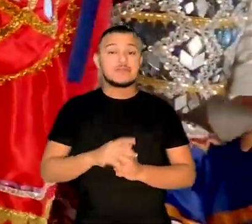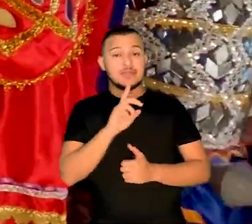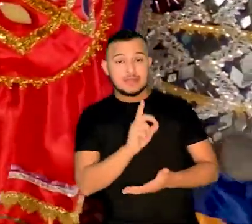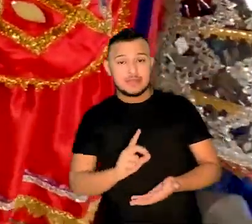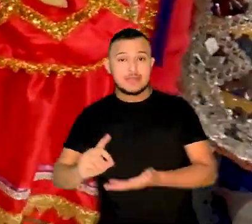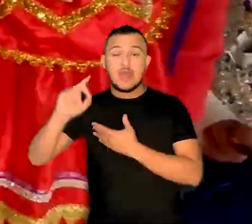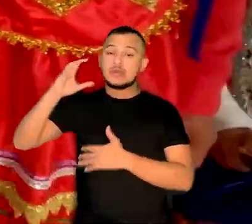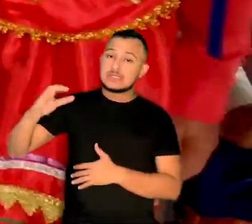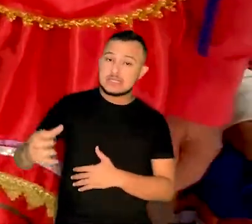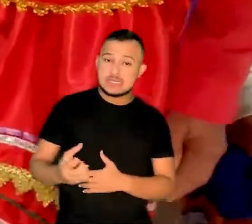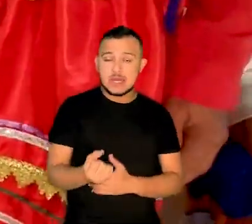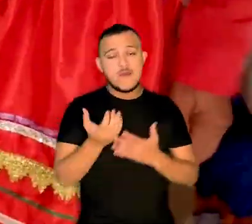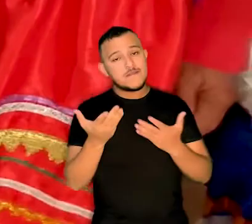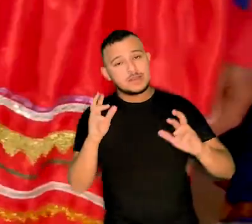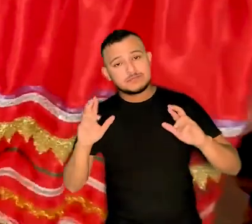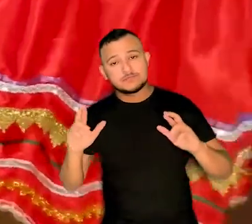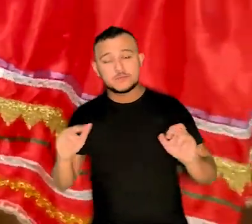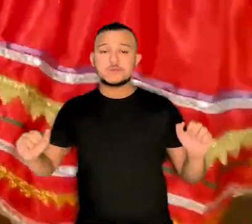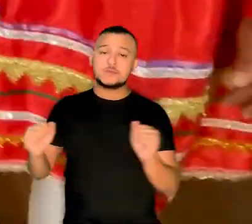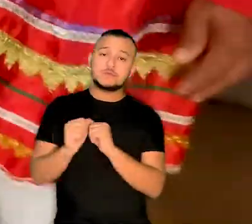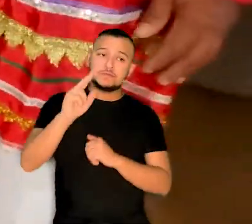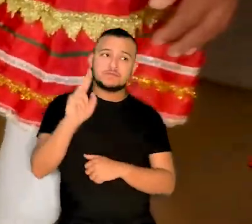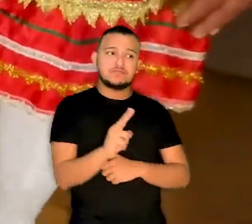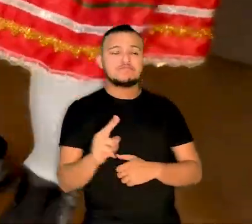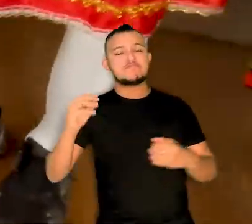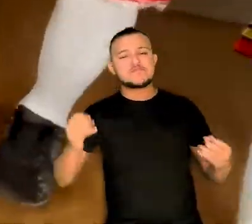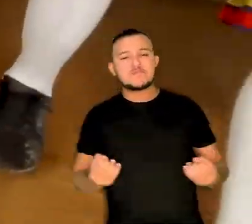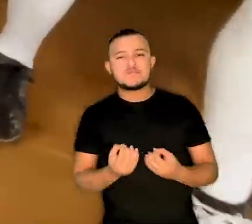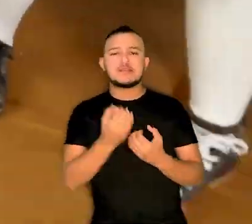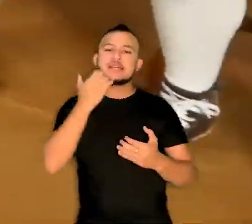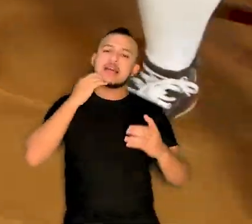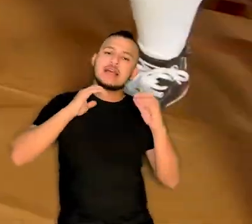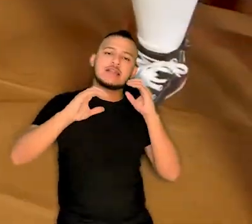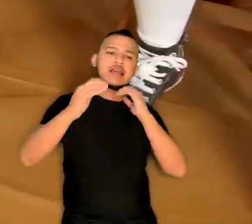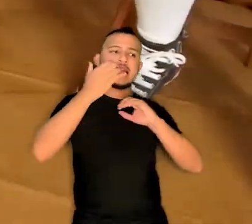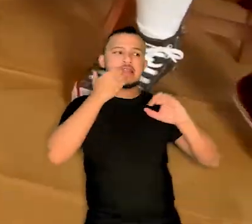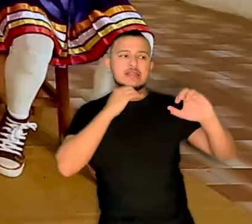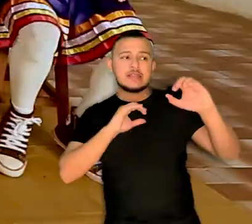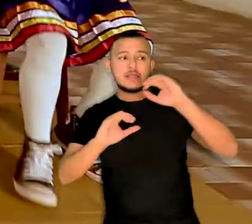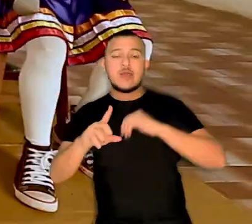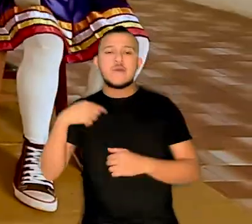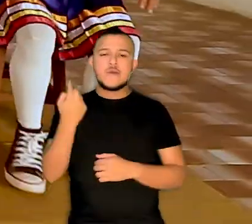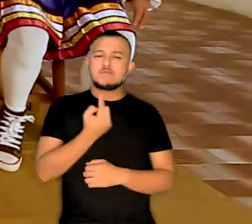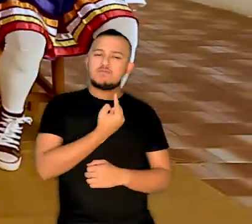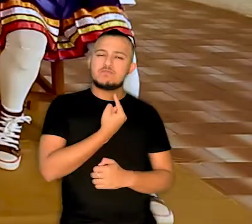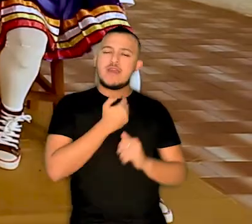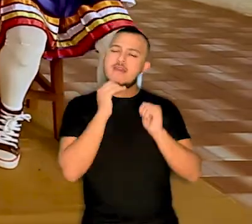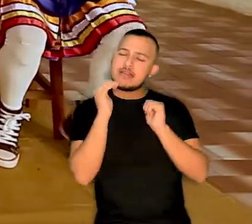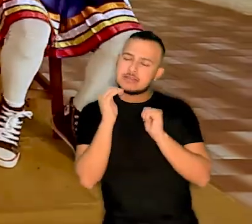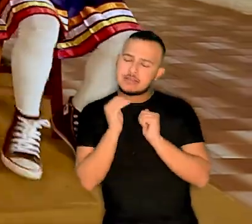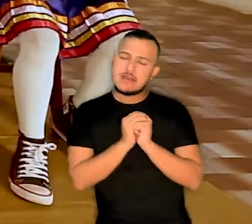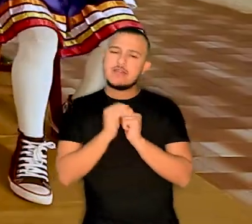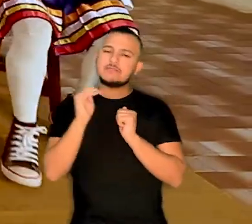aqui, quando o padre diz uma missa cantada. Nós vamos rezar o